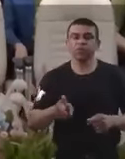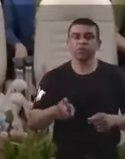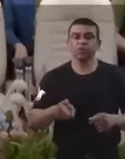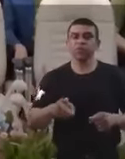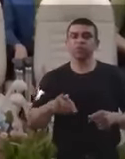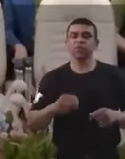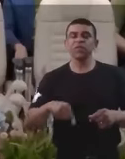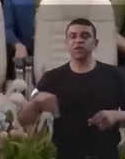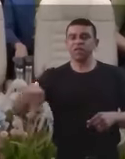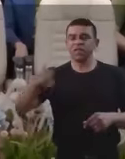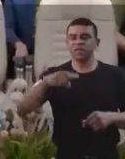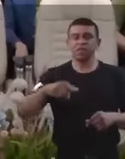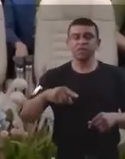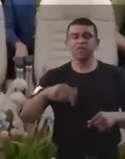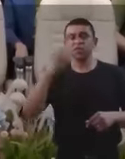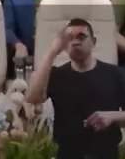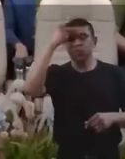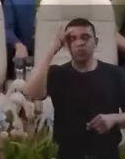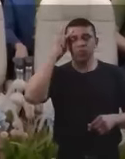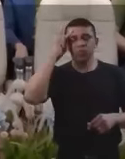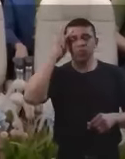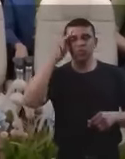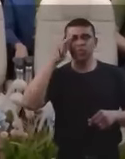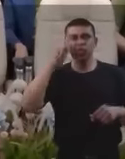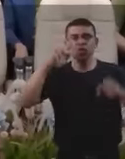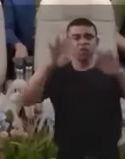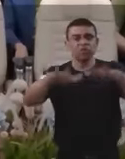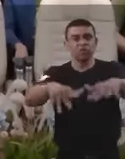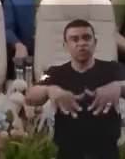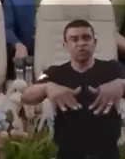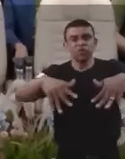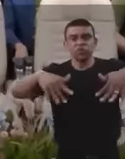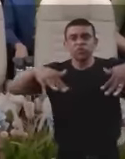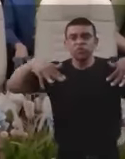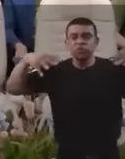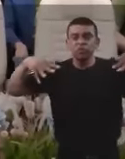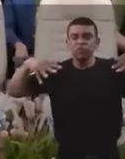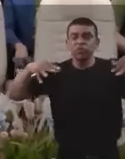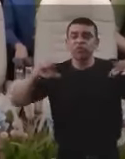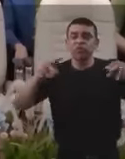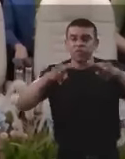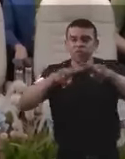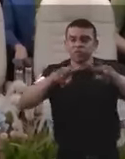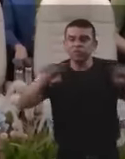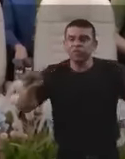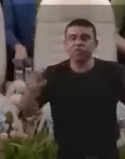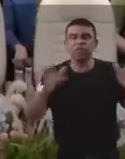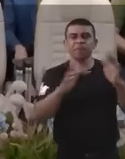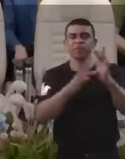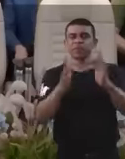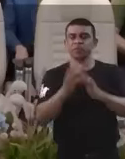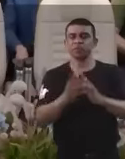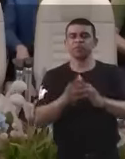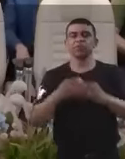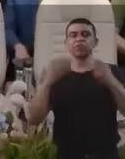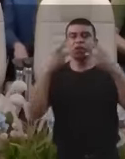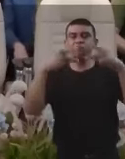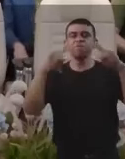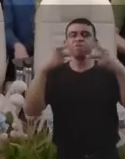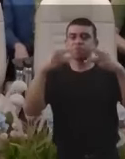ouvi-lo pregar. Isso é bom, por um lado, querem ouvir a pregação da